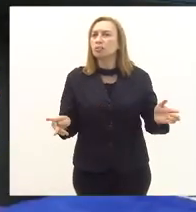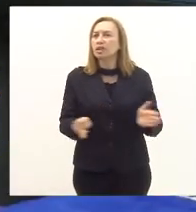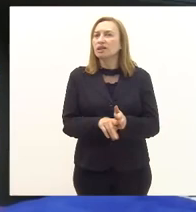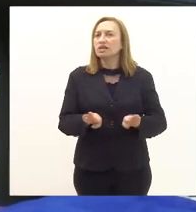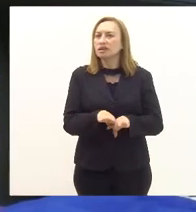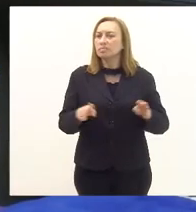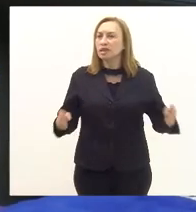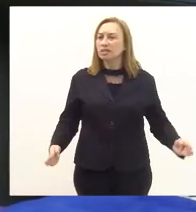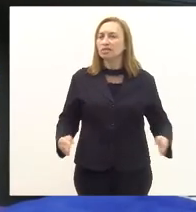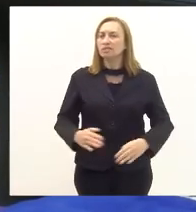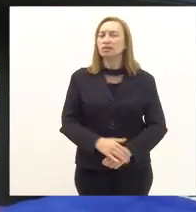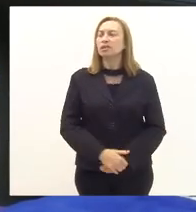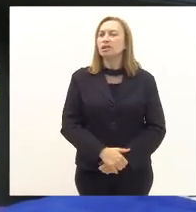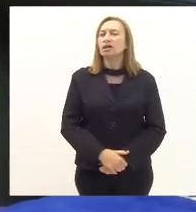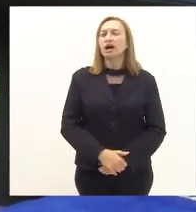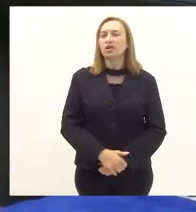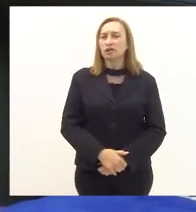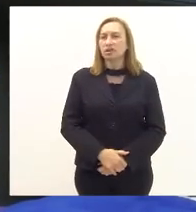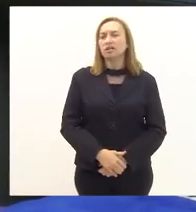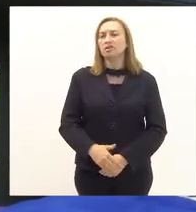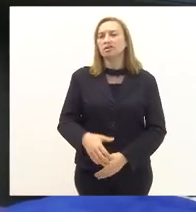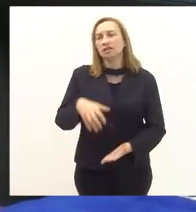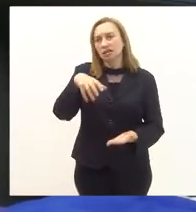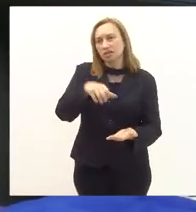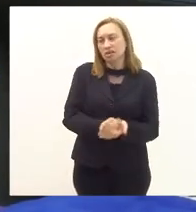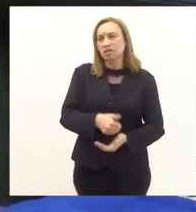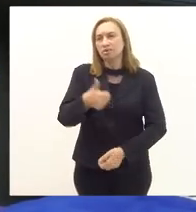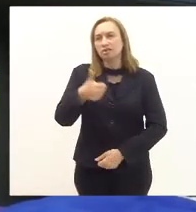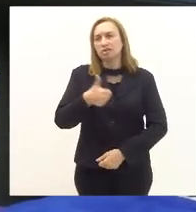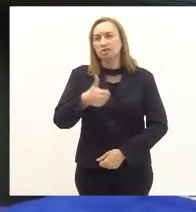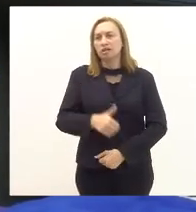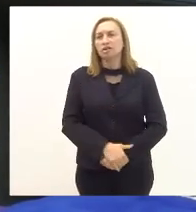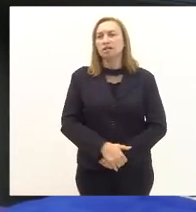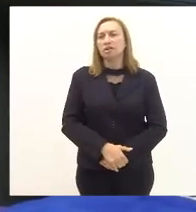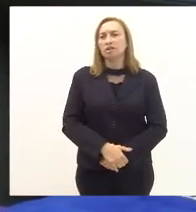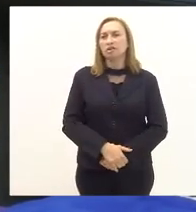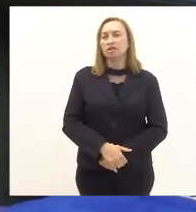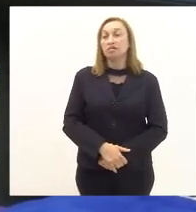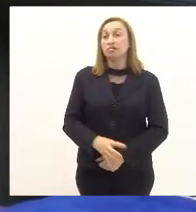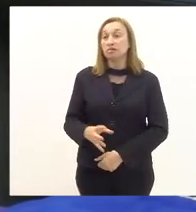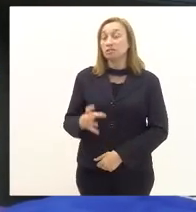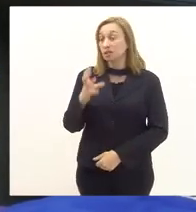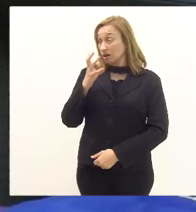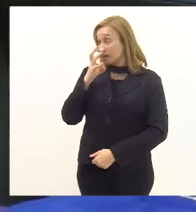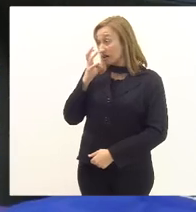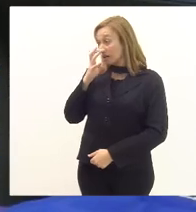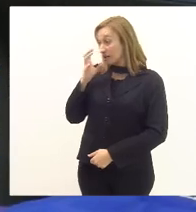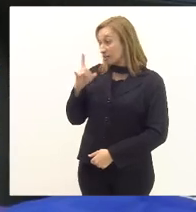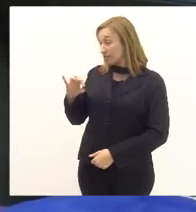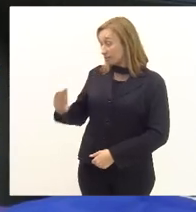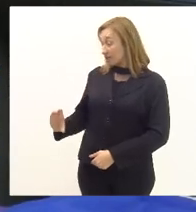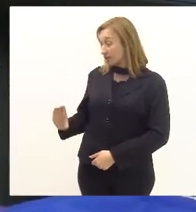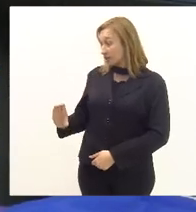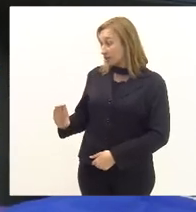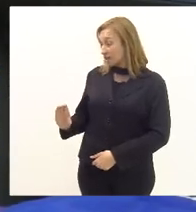mesa. Primeiro, quero registrar, Carlos, admiração pela essa